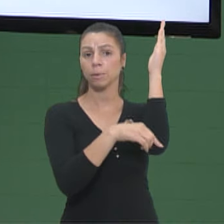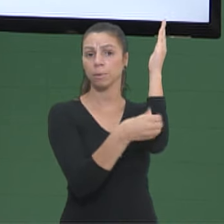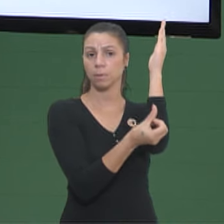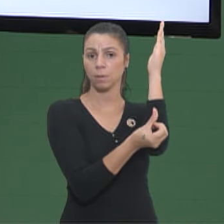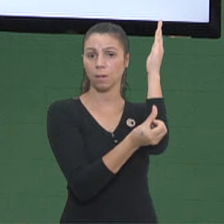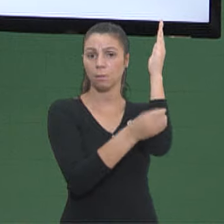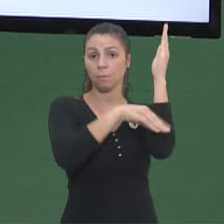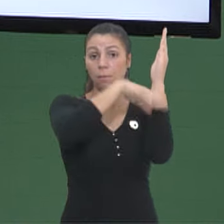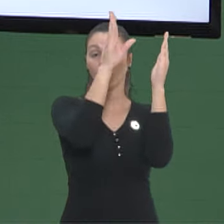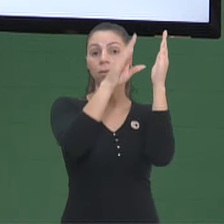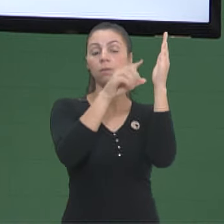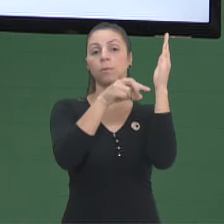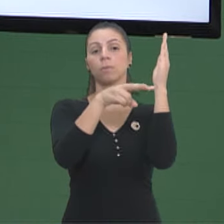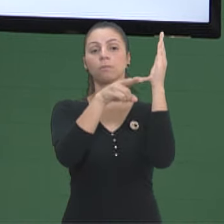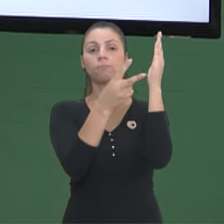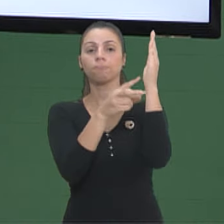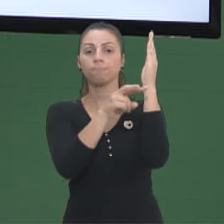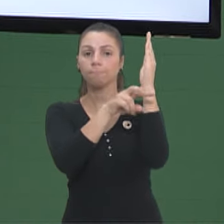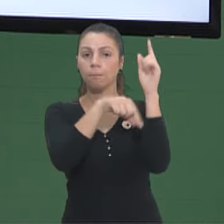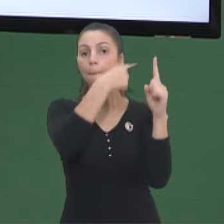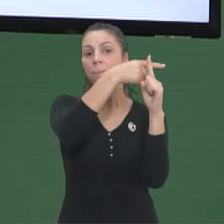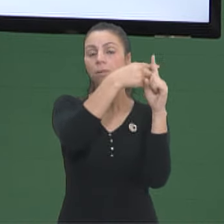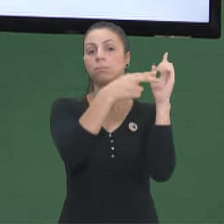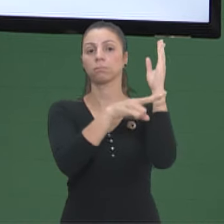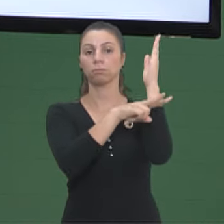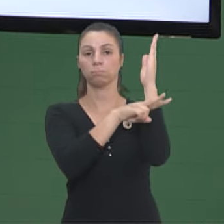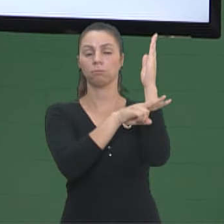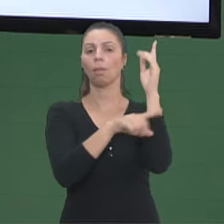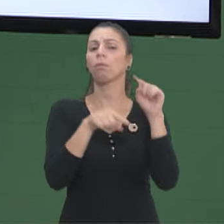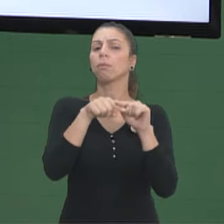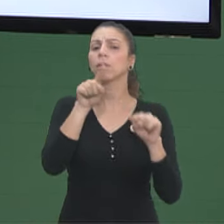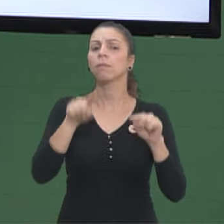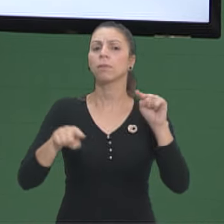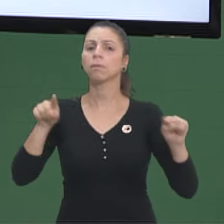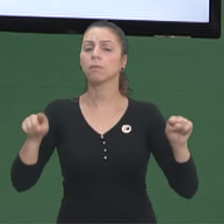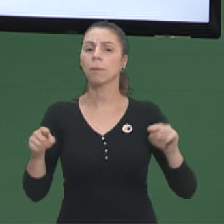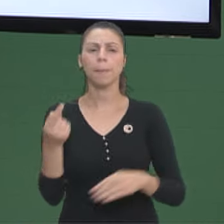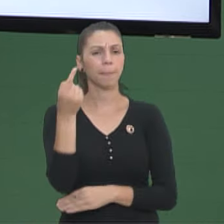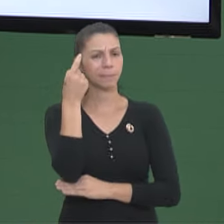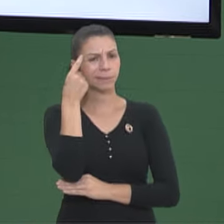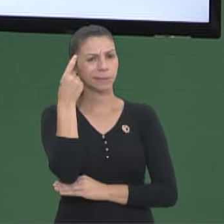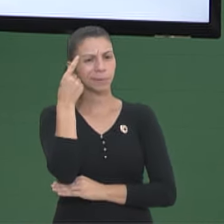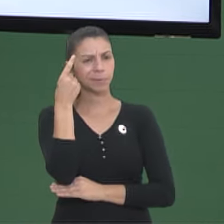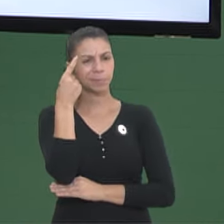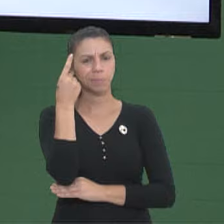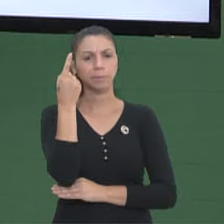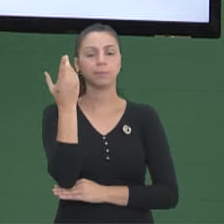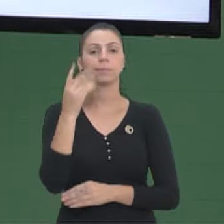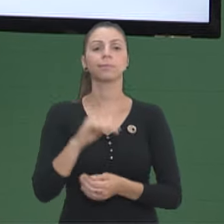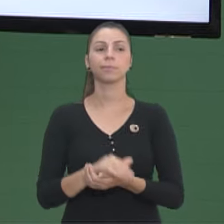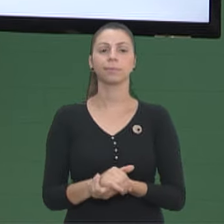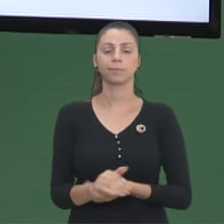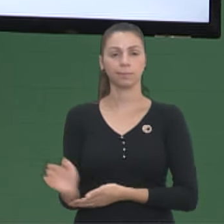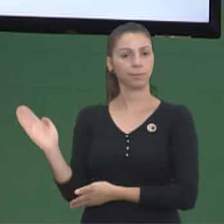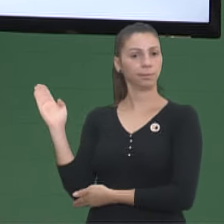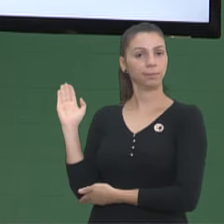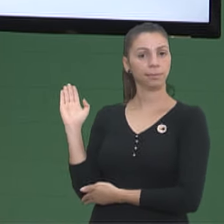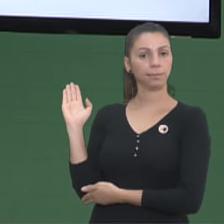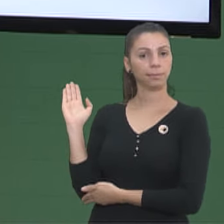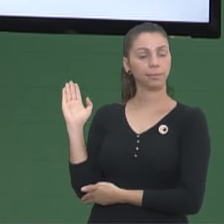menos 2. Qual será que é a variação? Pensaram? Vamos ver o que a gente tem aqui de